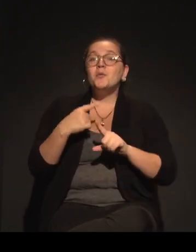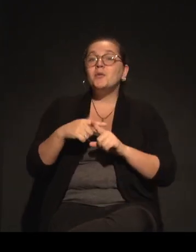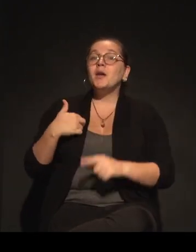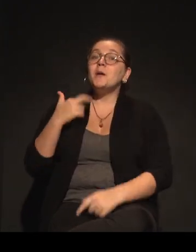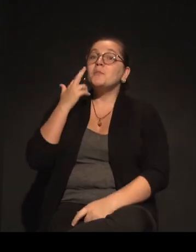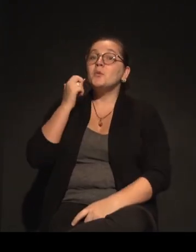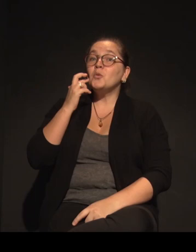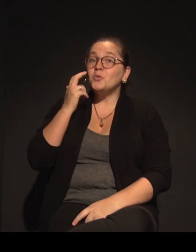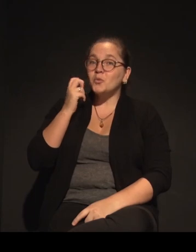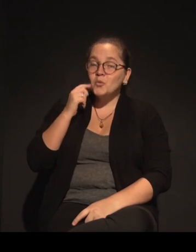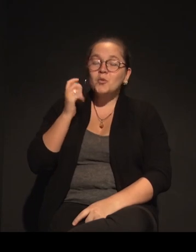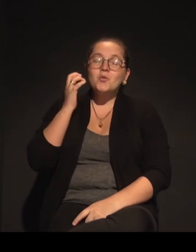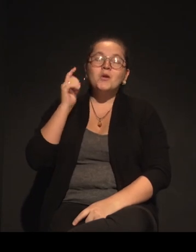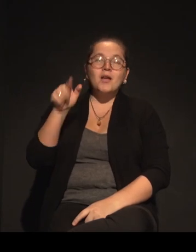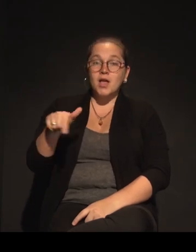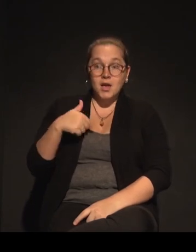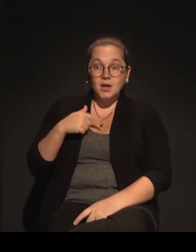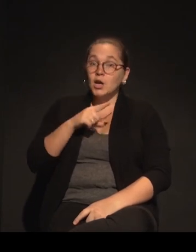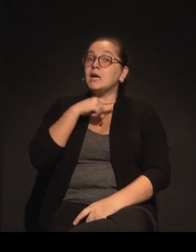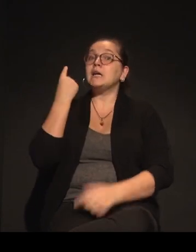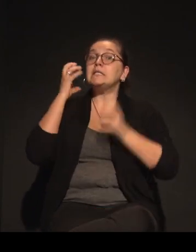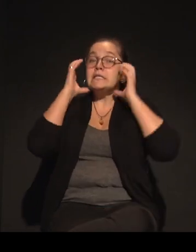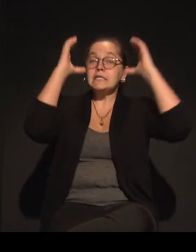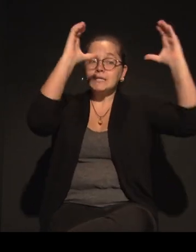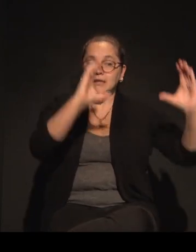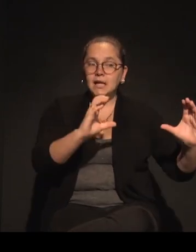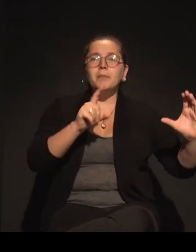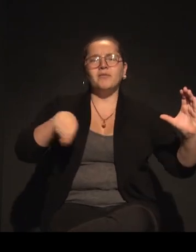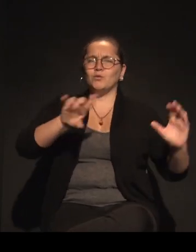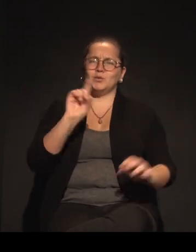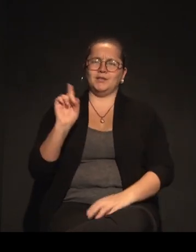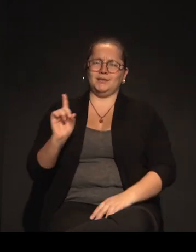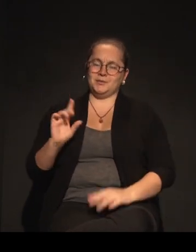mas vocês não não vai ser assim